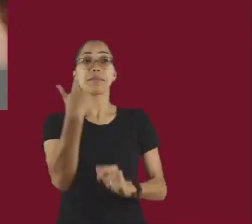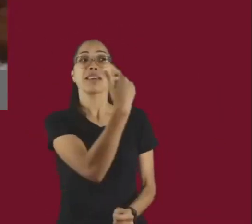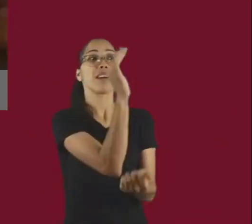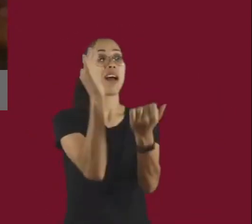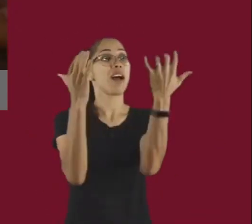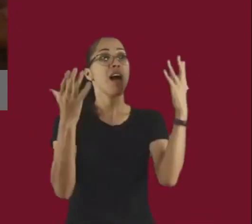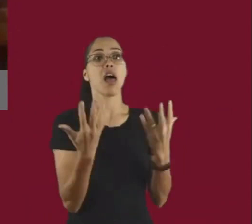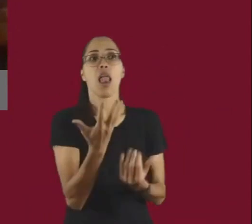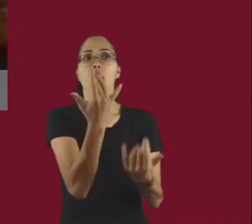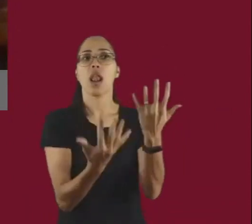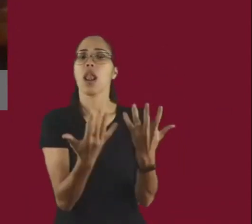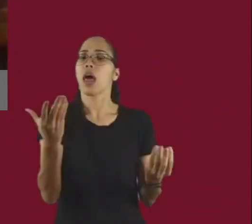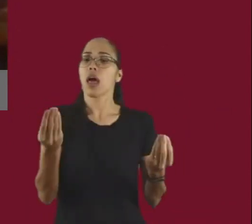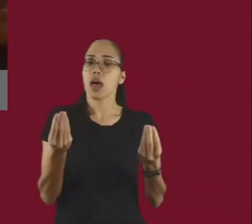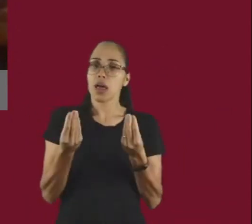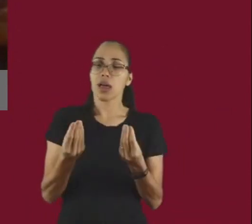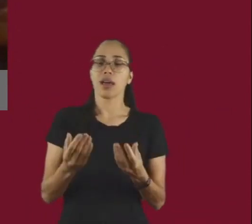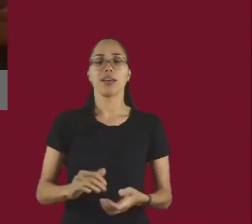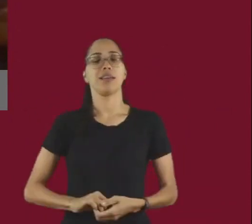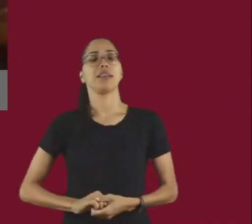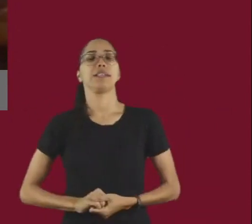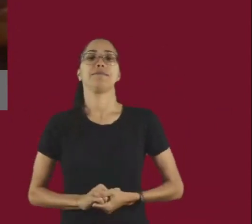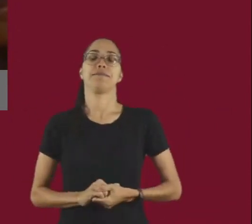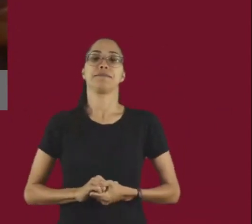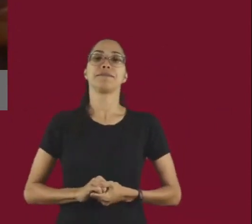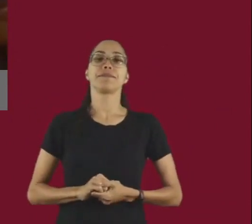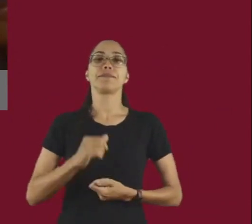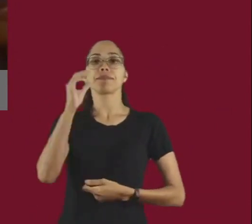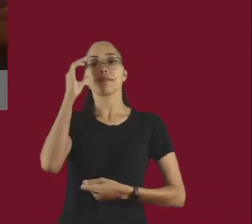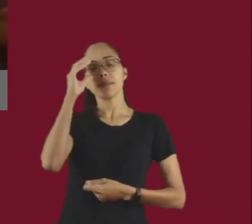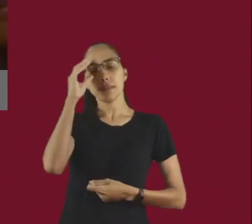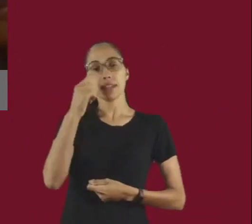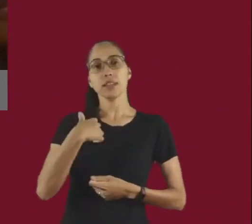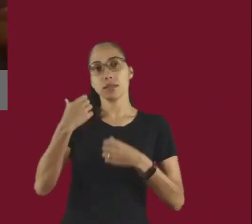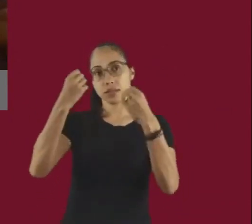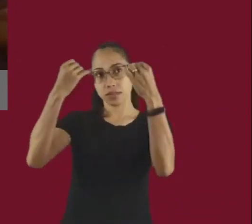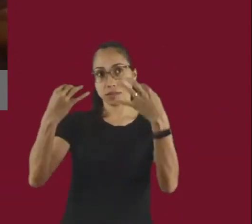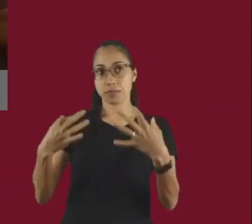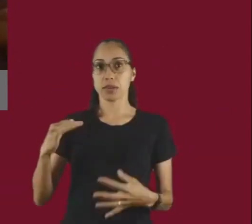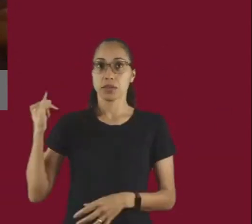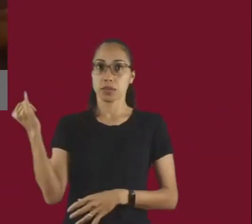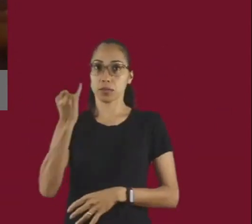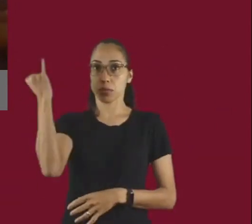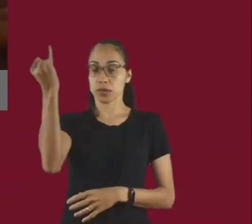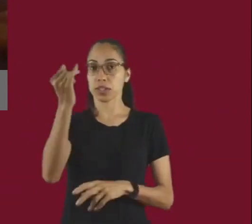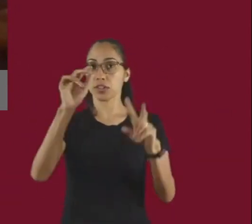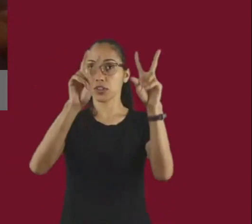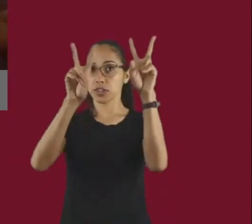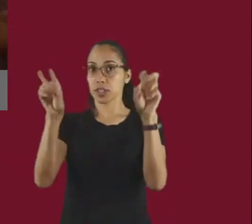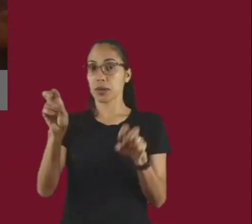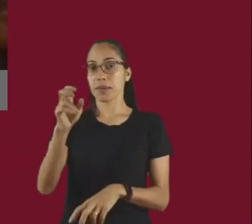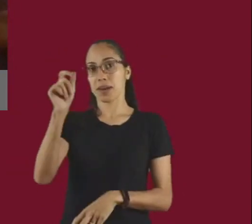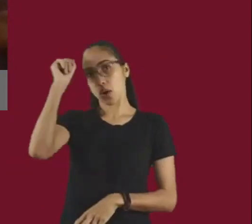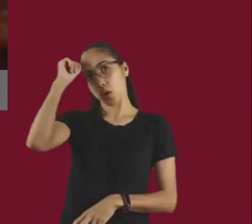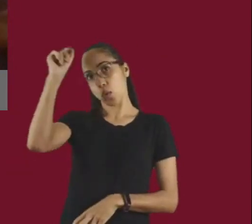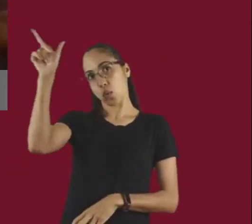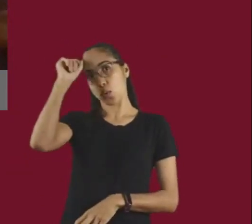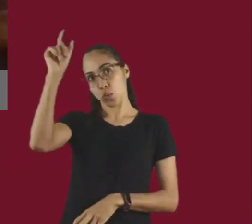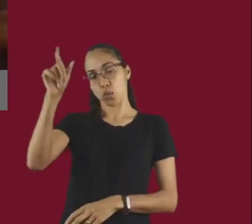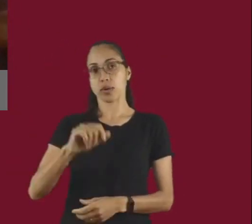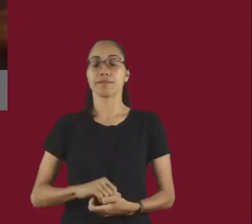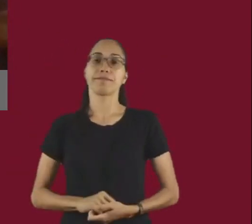E aí tu falou uma coisa muito importante, Hamilton, que eu acho que é importante a gente falar, que é sobre cultura. Porque eu acho que